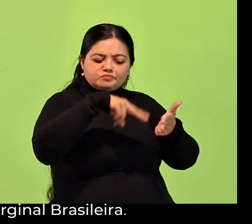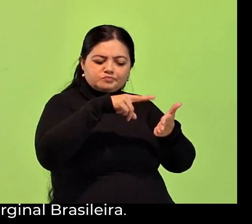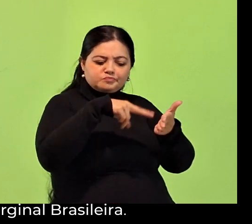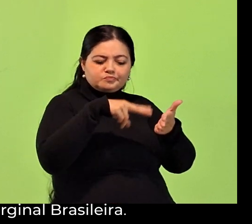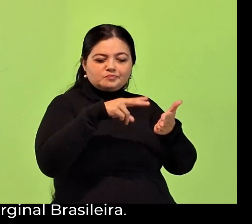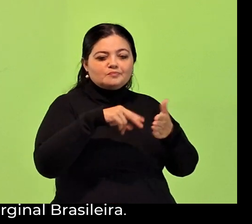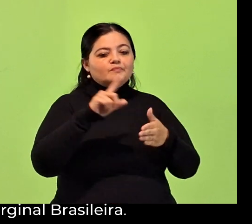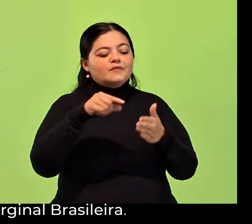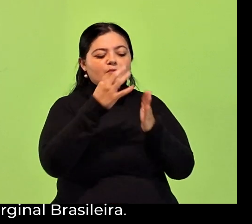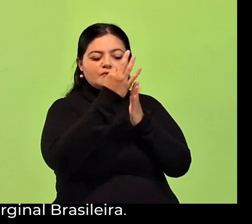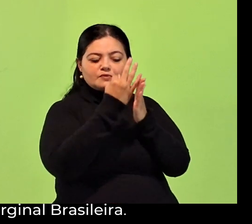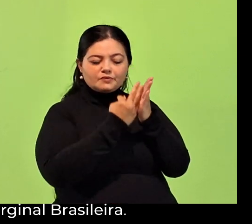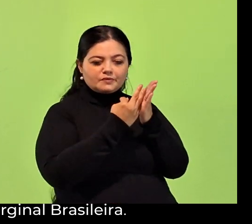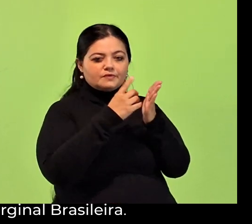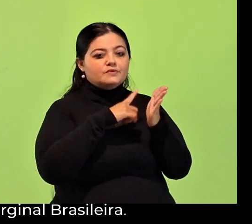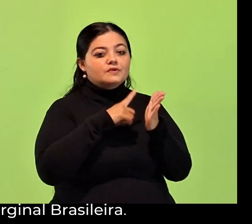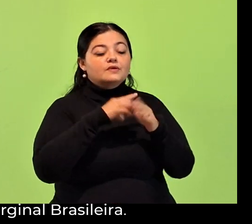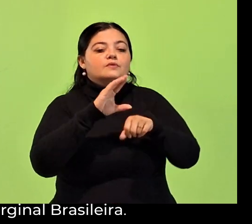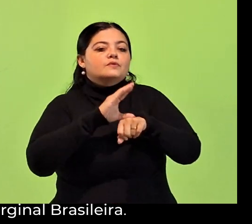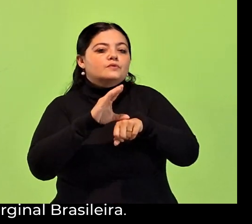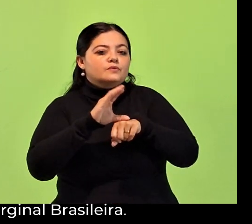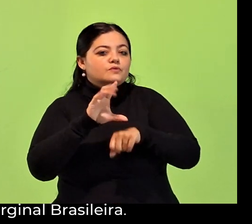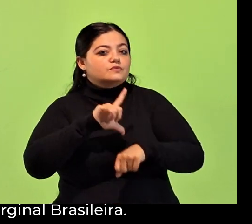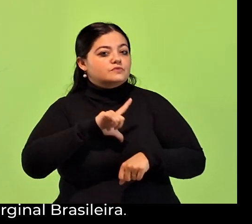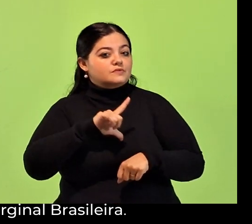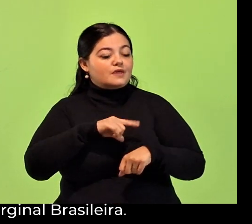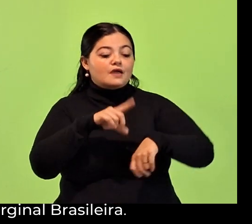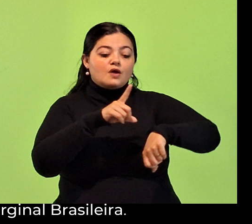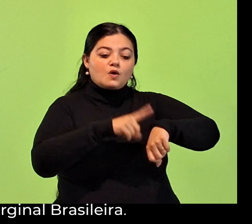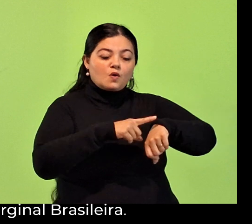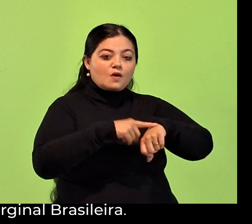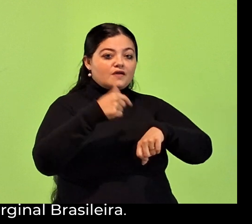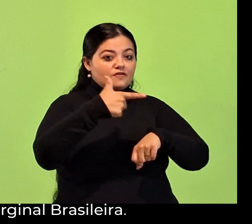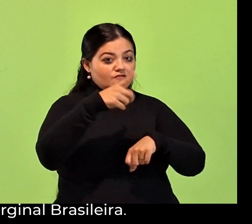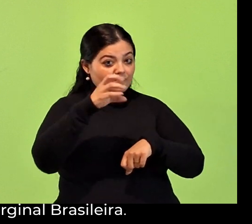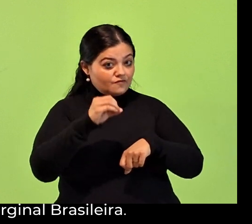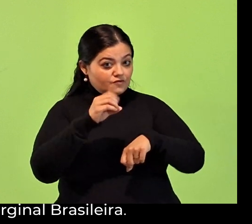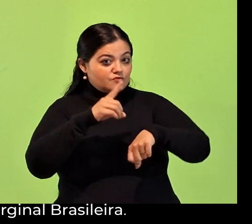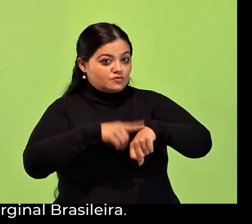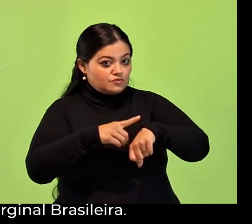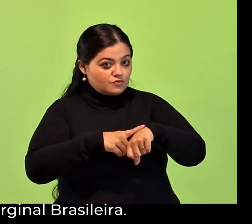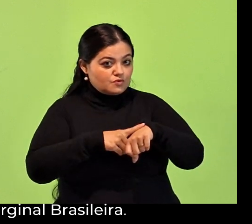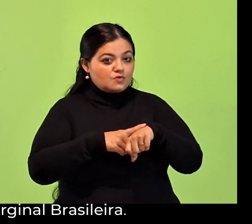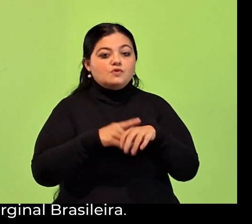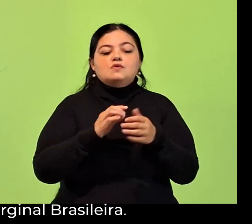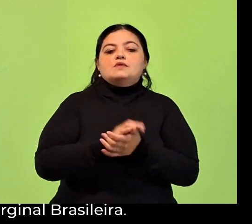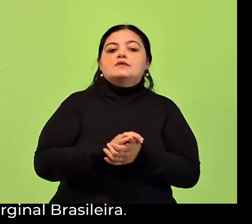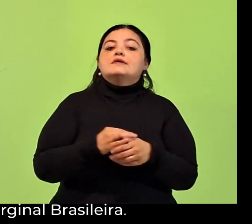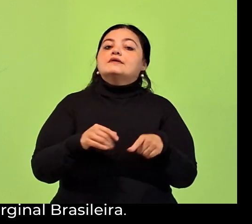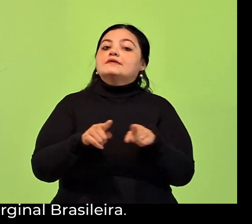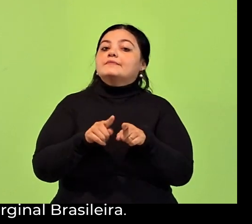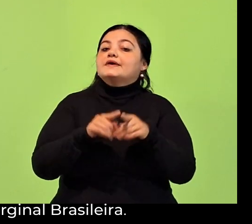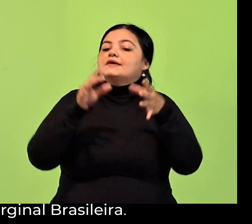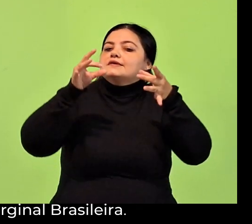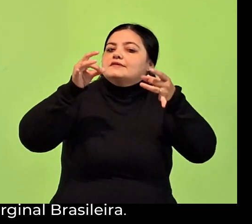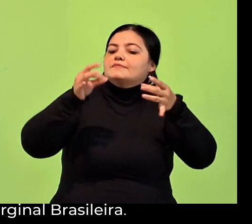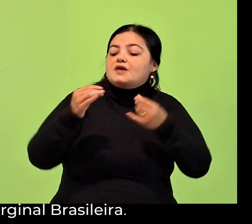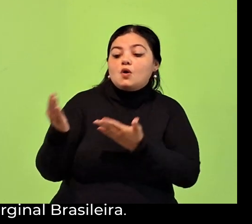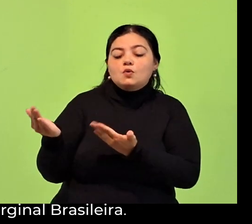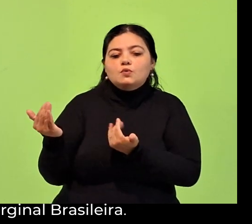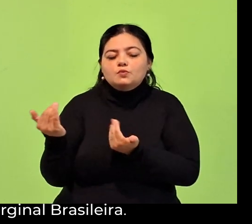bibliográficas citadas no texto. O curso tem carga horária estipulada em 20 horas e busca contemplar especialmente